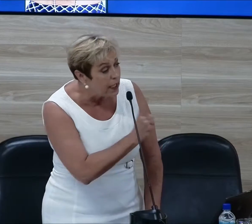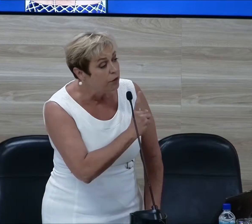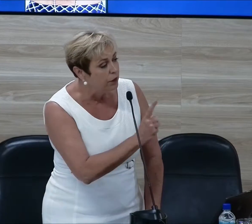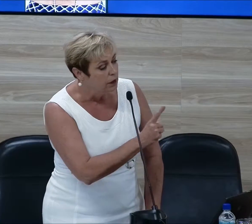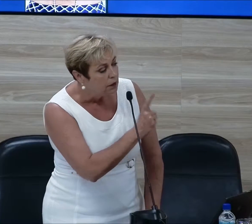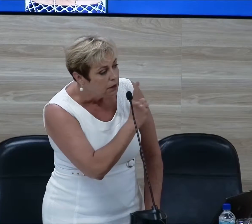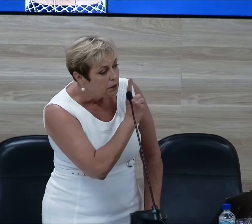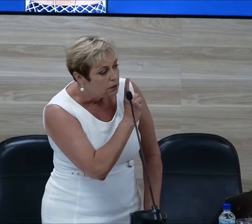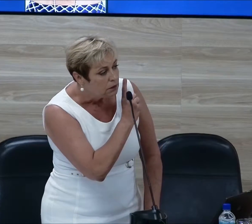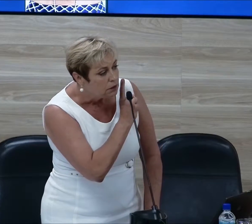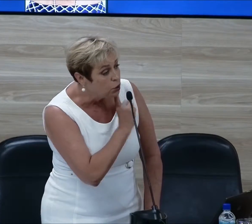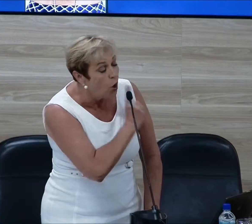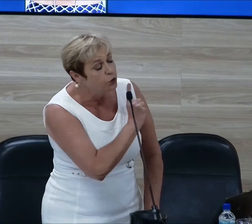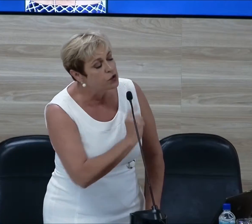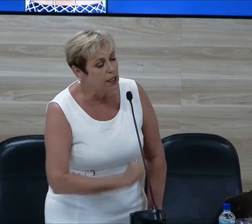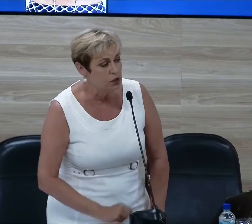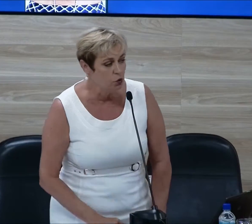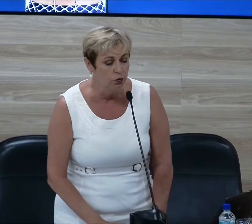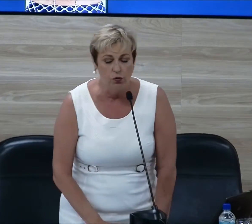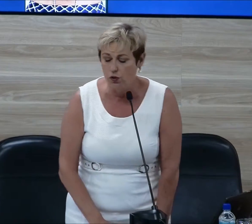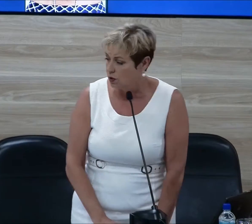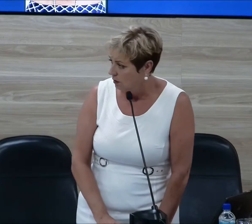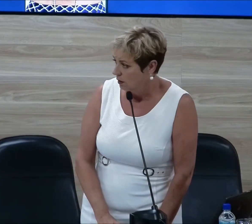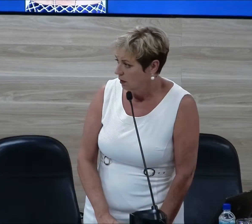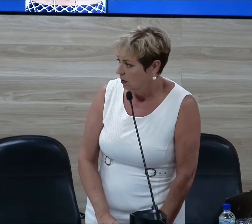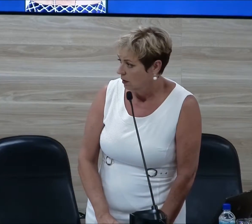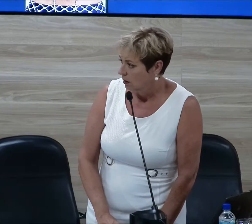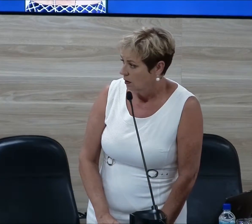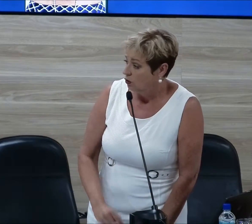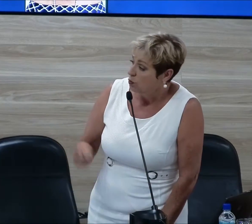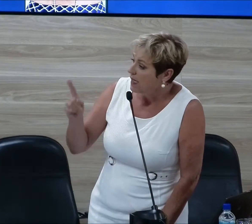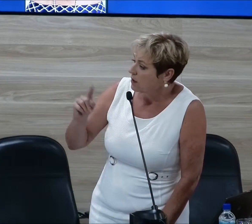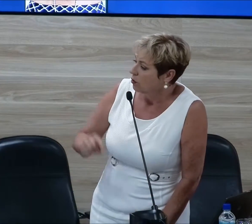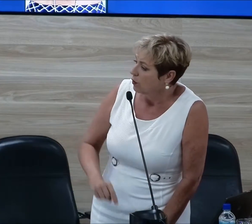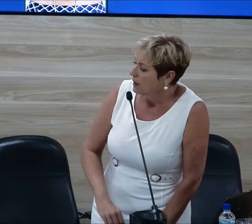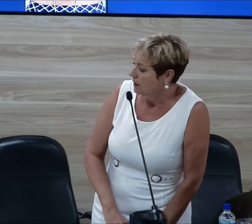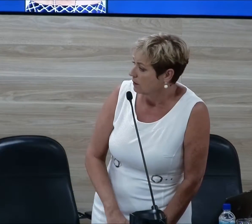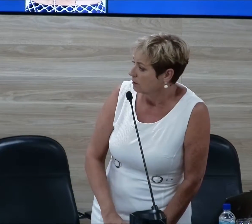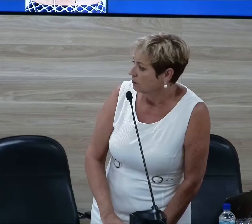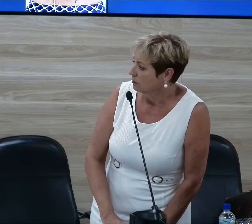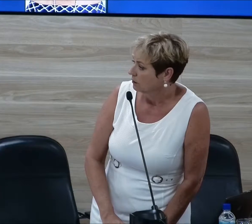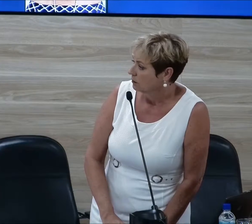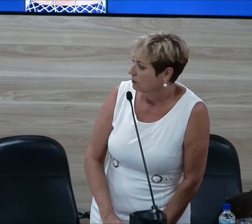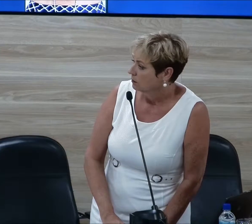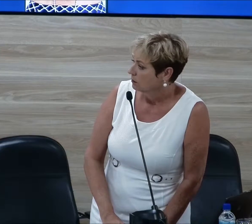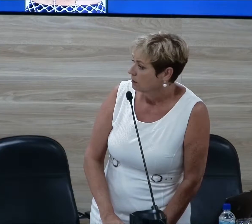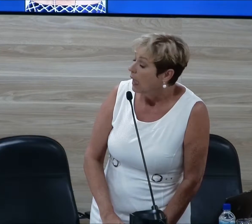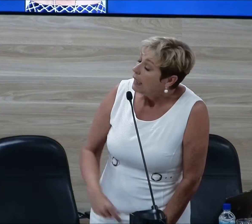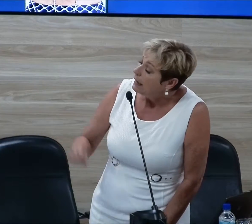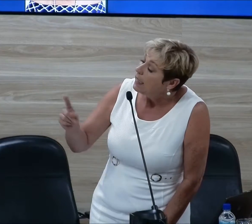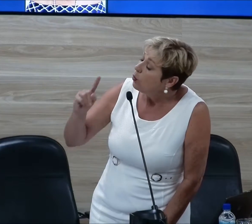se teve de outros assuntos nos bastidores,